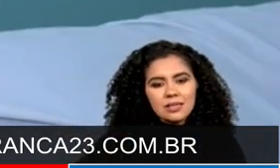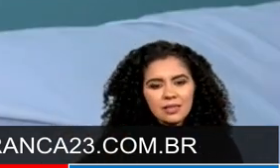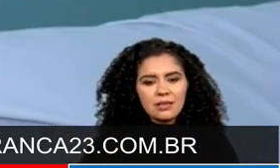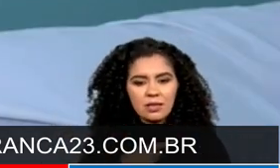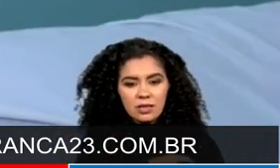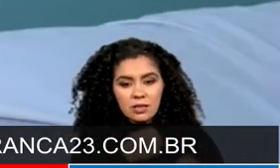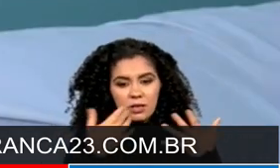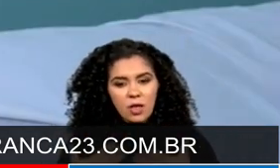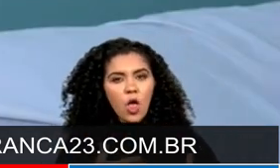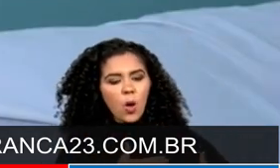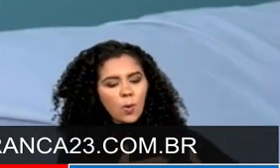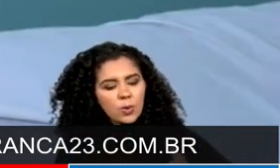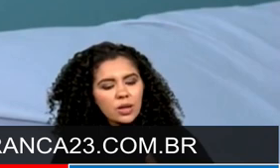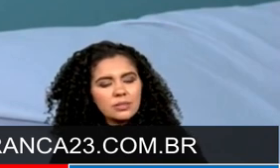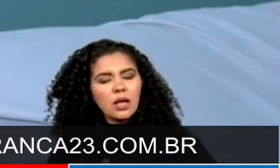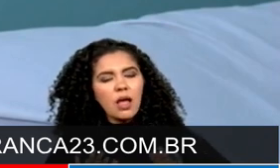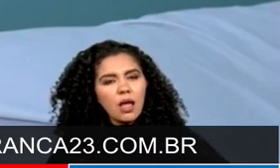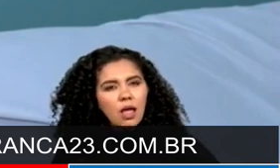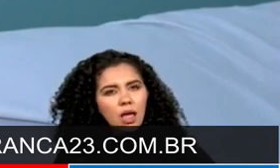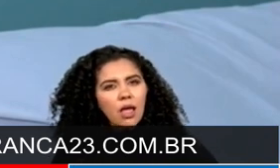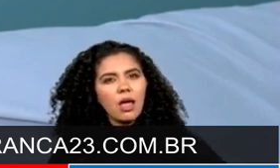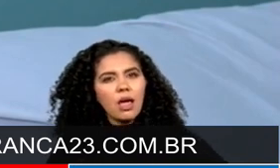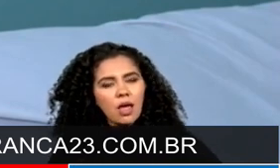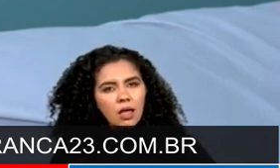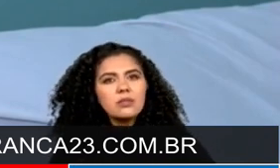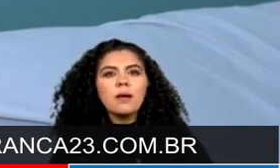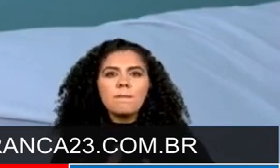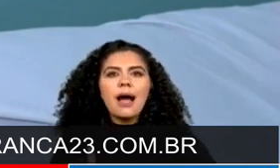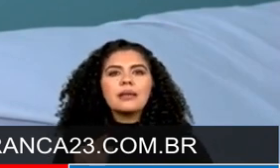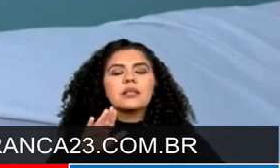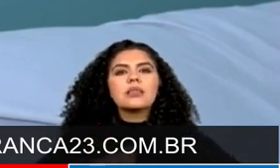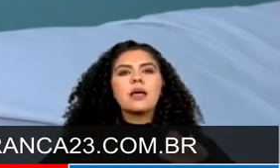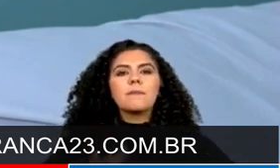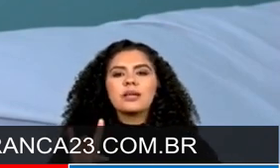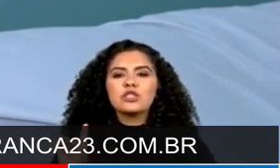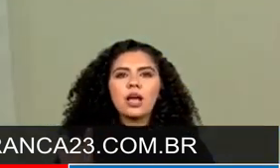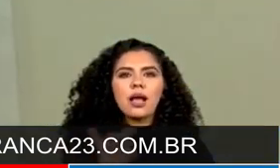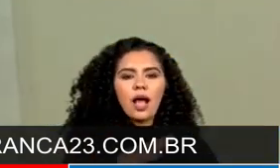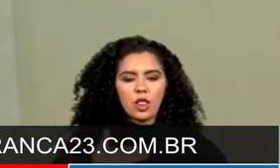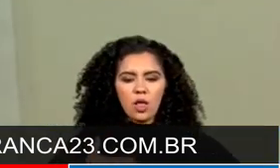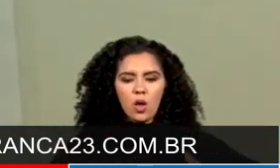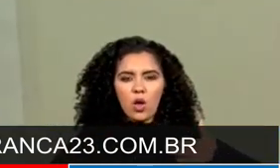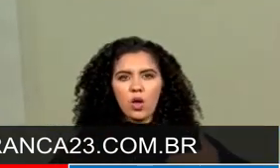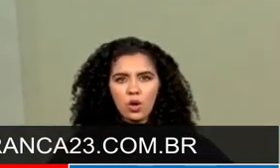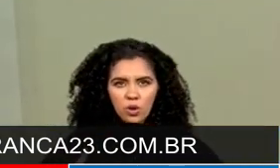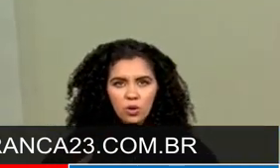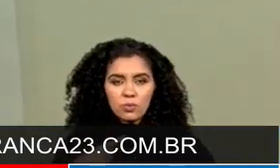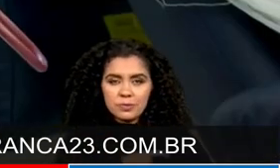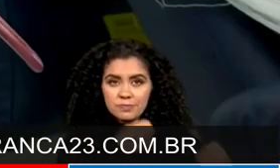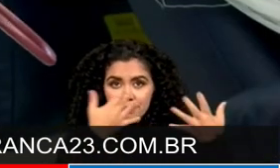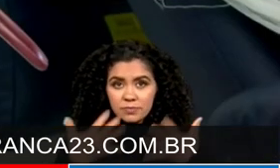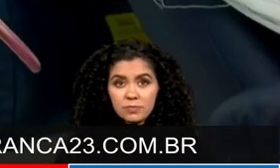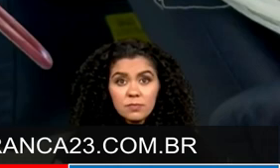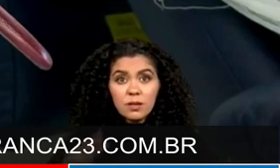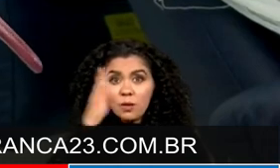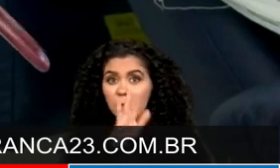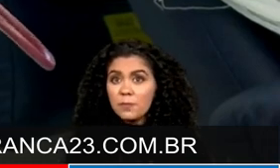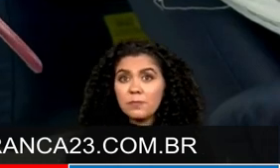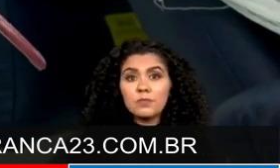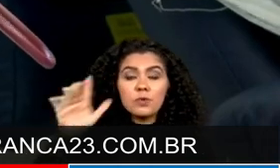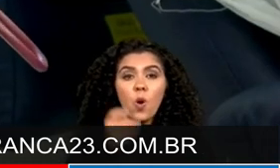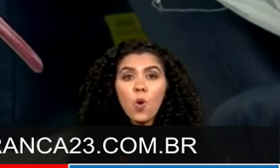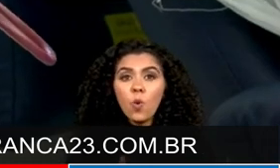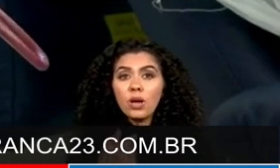é um processo um pouco lento, mas vai de cada um, né? Cada organismo é organismo. Em todo o país, quase